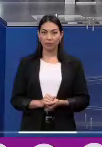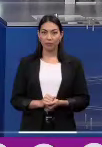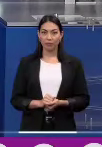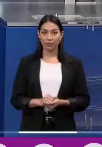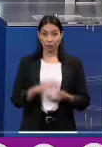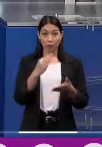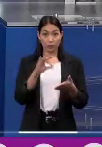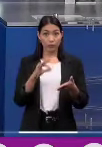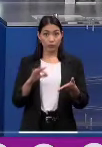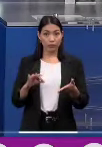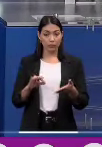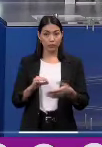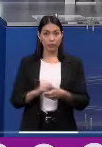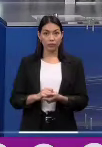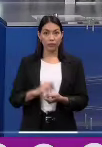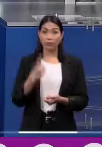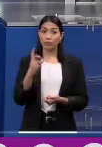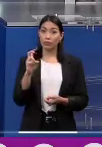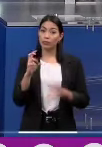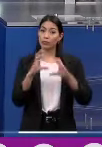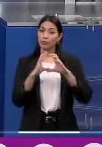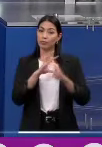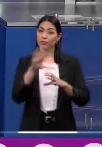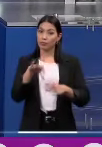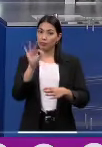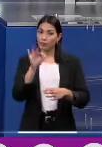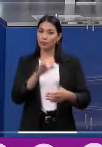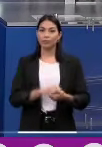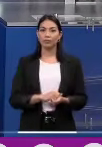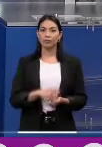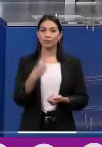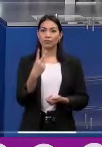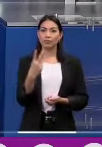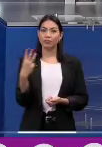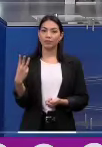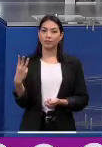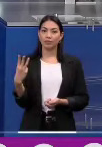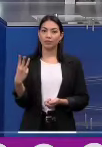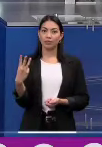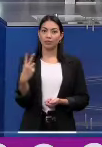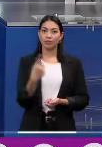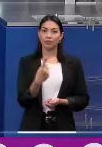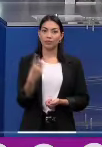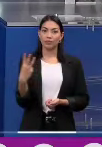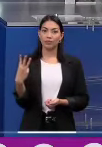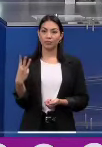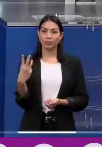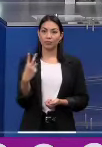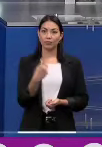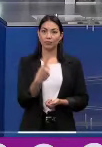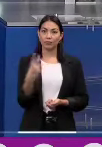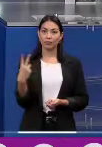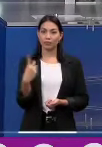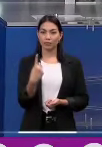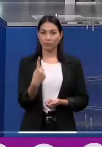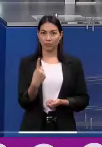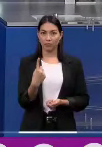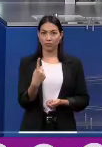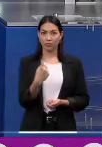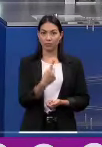Muito bem, vamos confirmar os 15 números sorteados. 23, 13, 12,